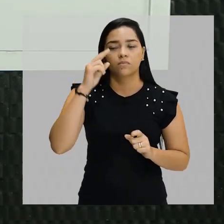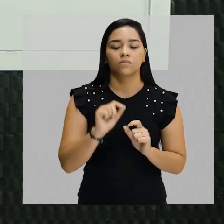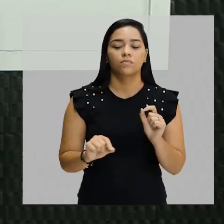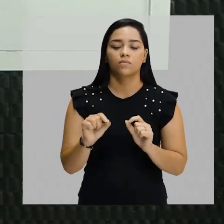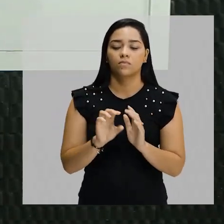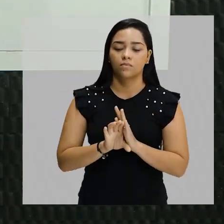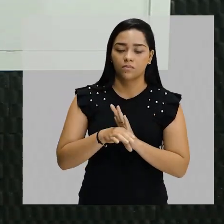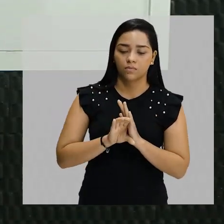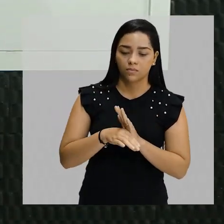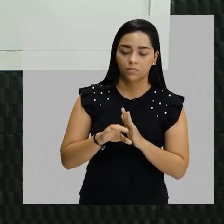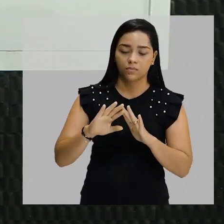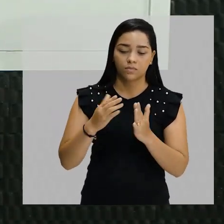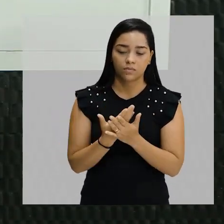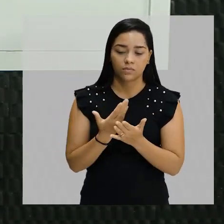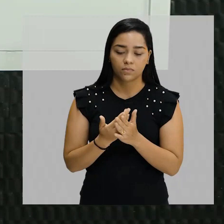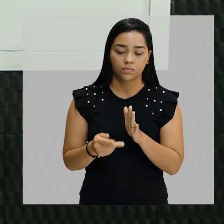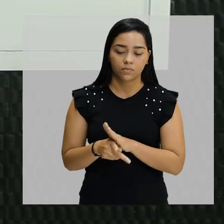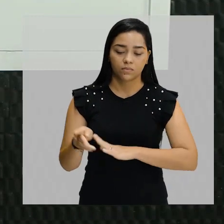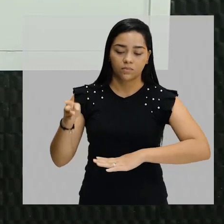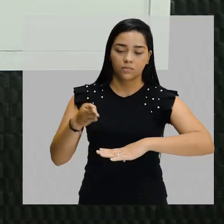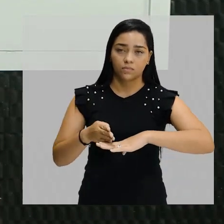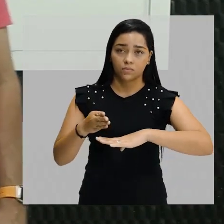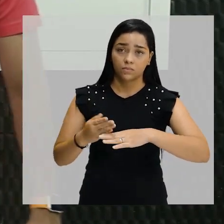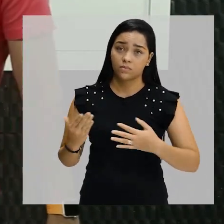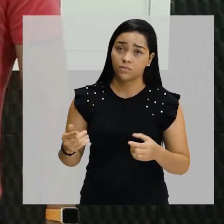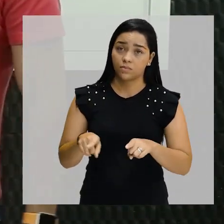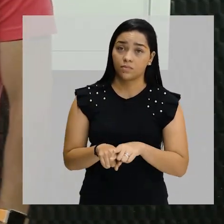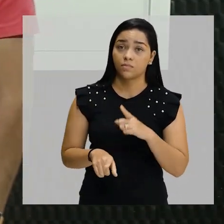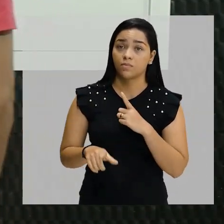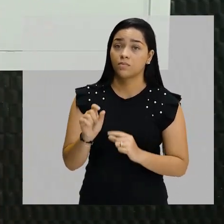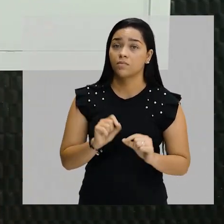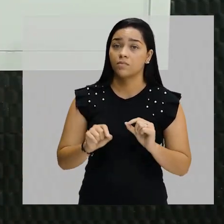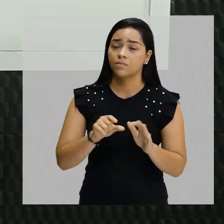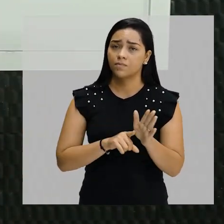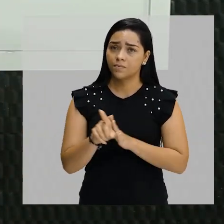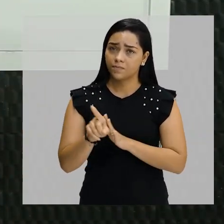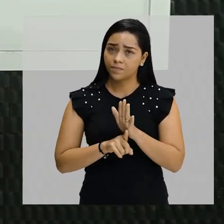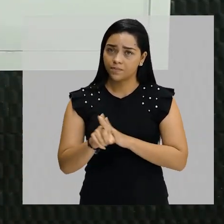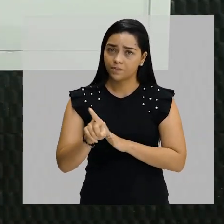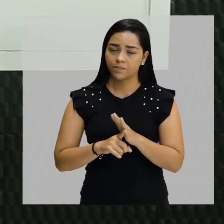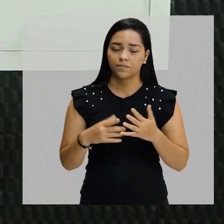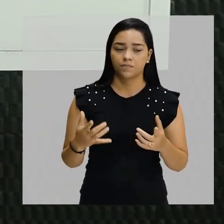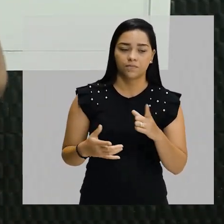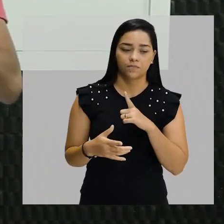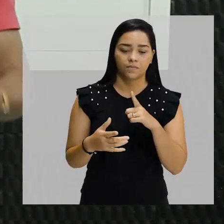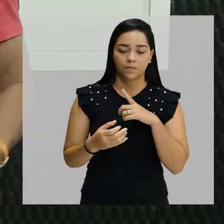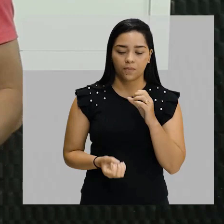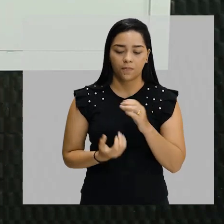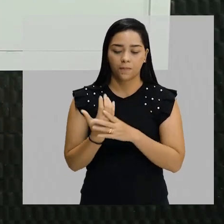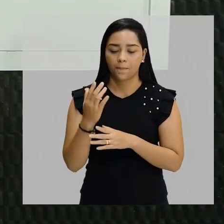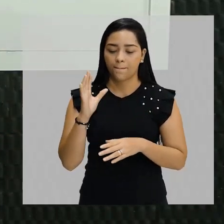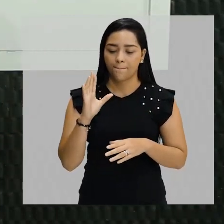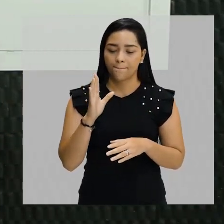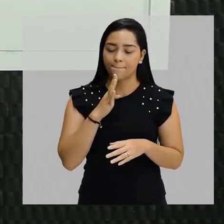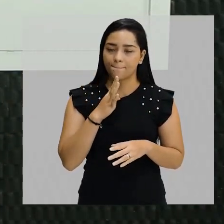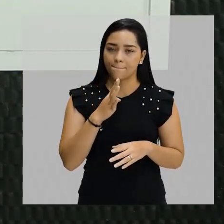conceitos uma das escolas da modernidade é uma das formas de investigação na verdade a gente chama de origem do conhecimento